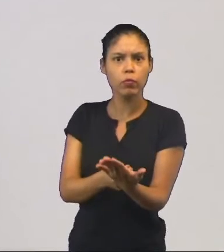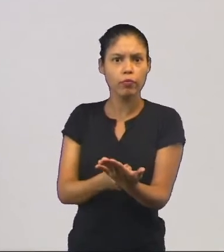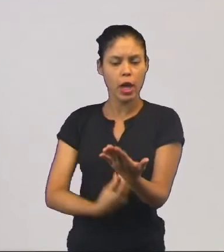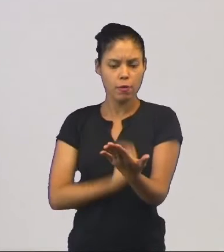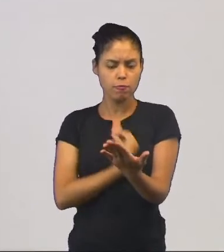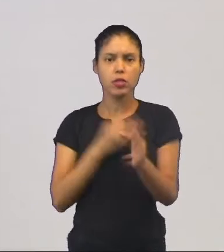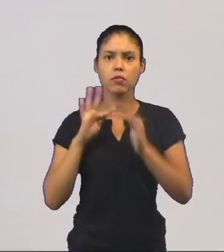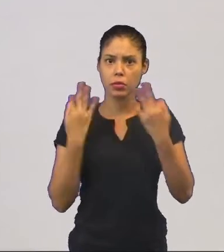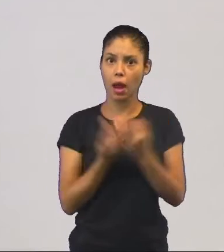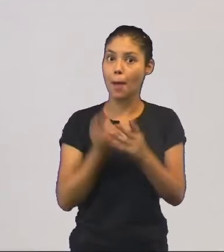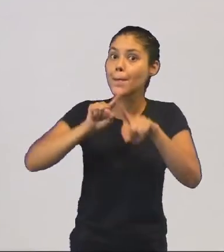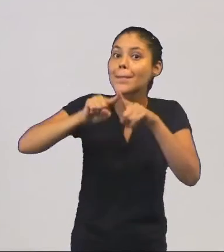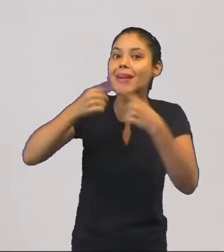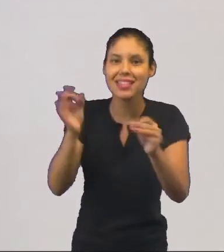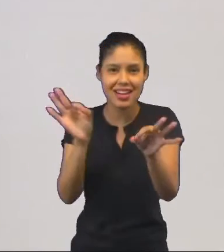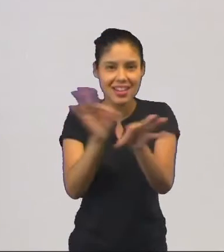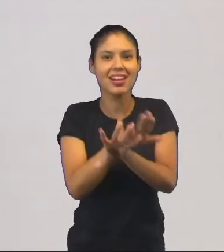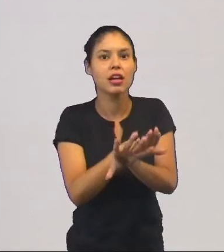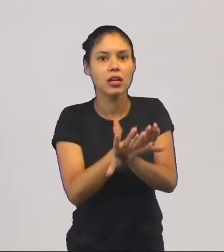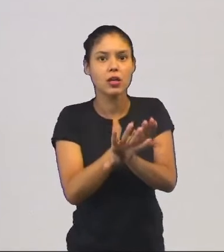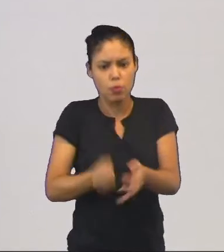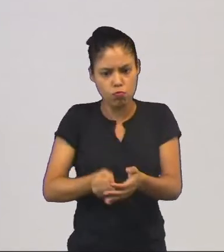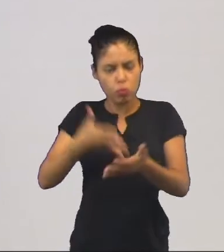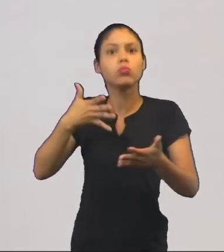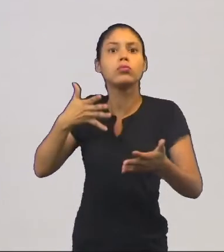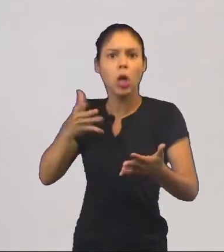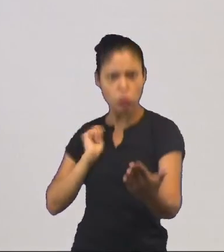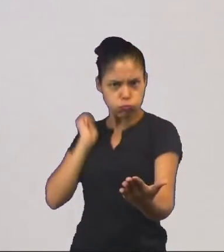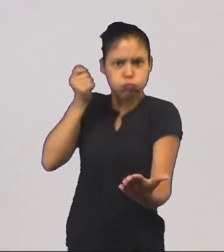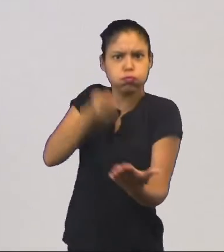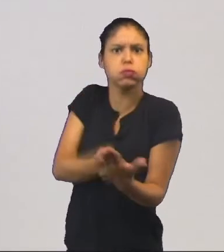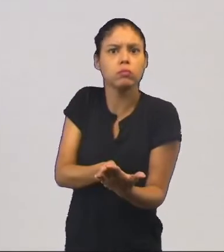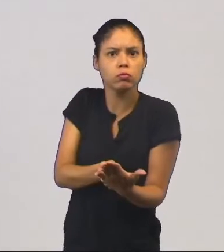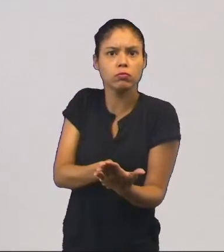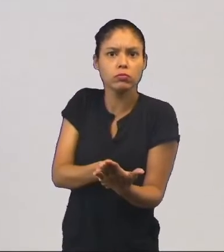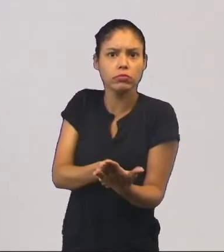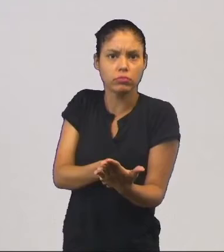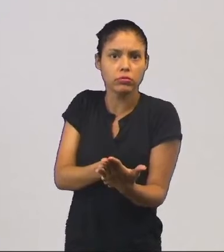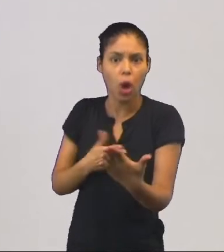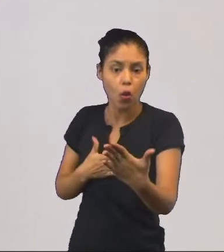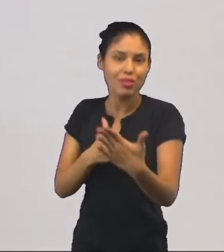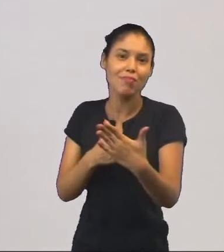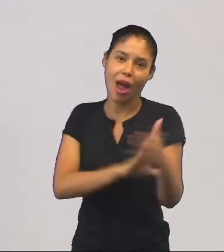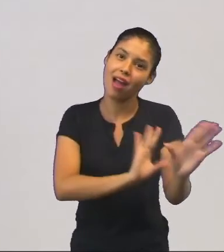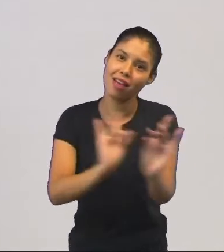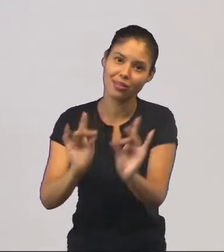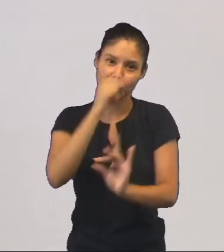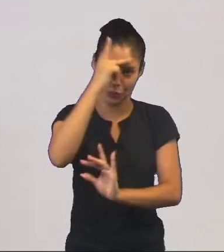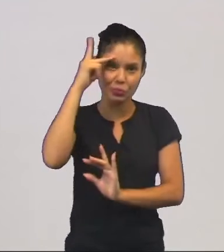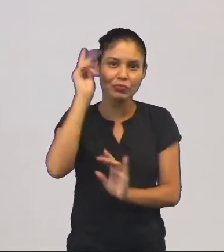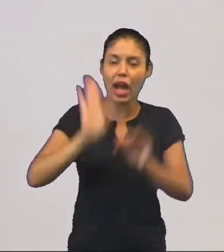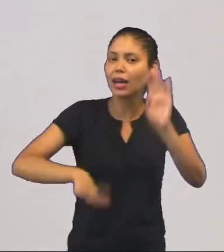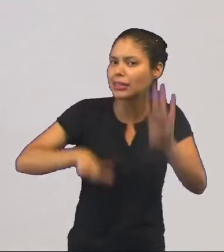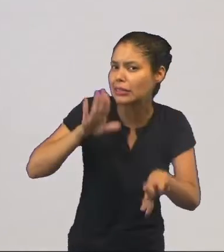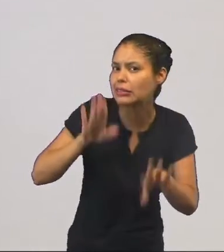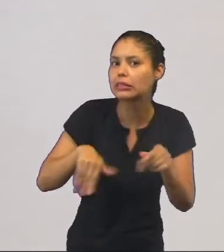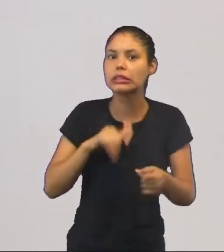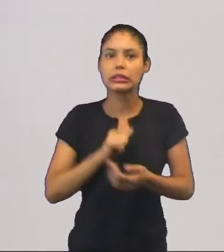convivência familiar, mas ele acaba excedendo, digamos assim, os limites. E, às vezes, ele age de